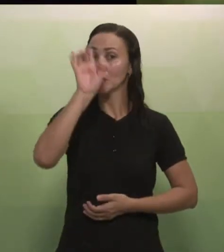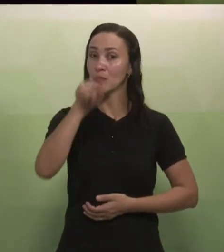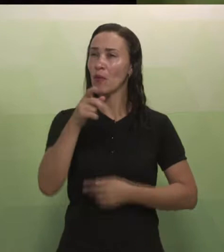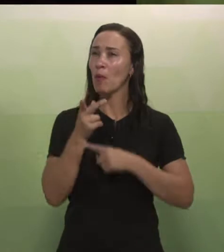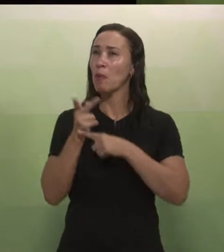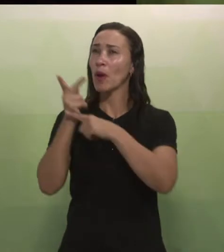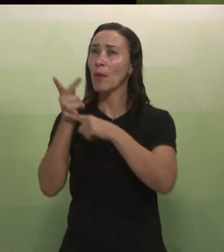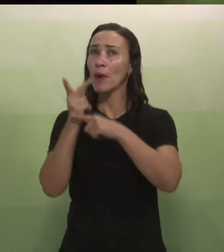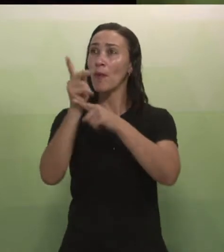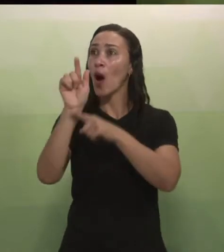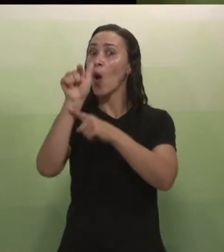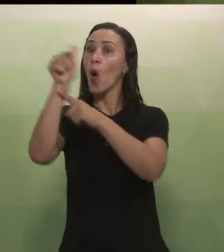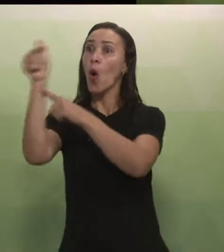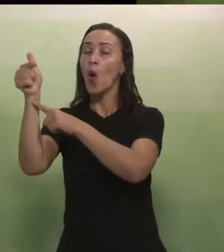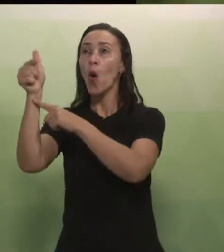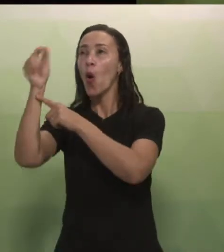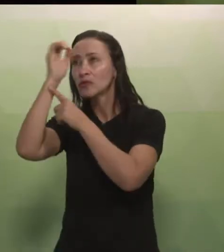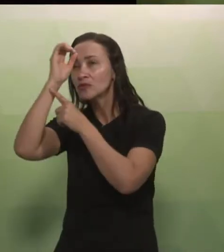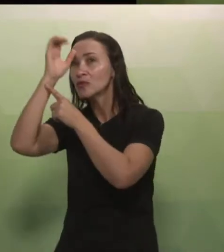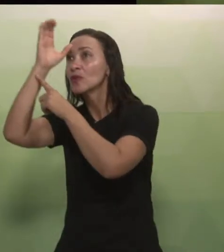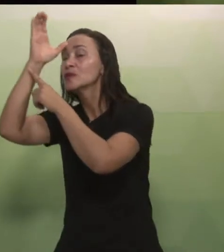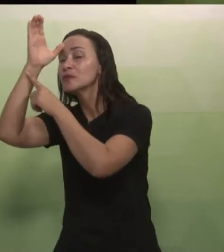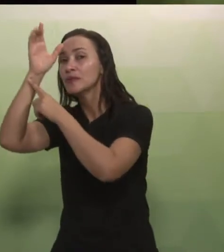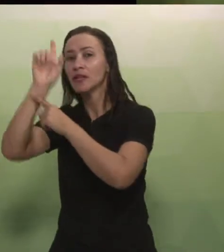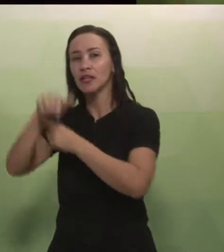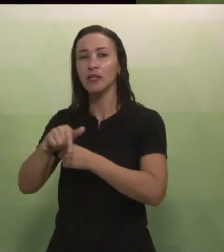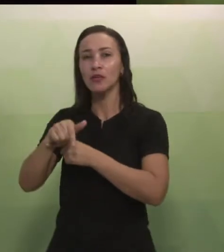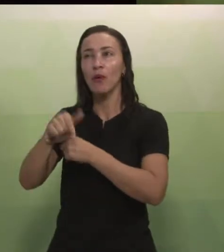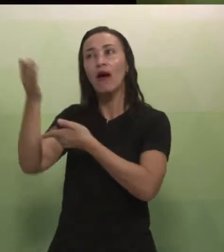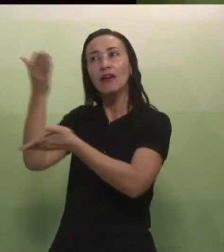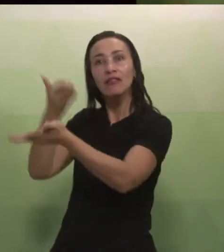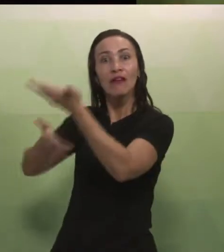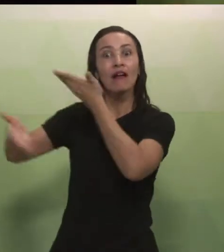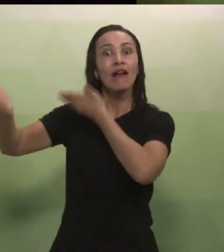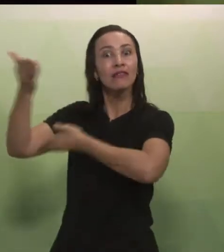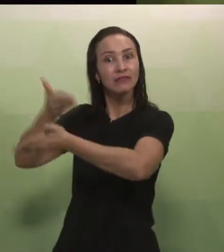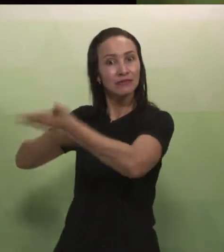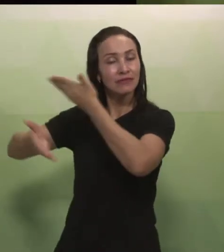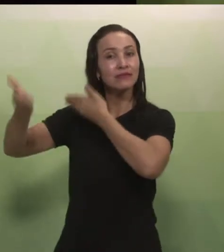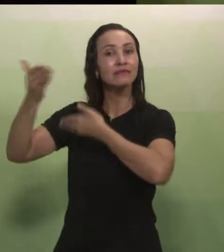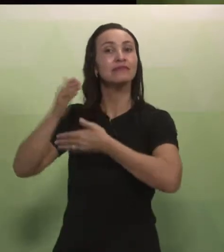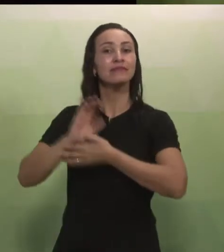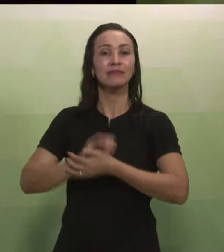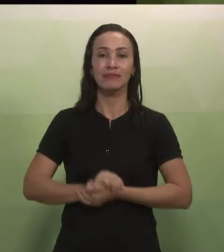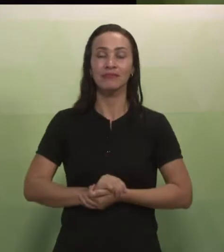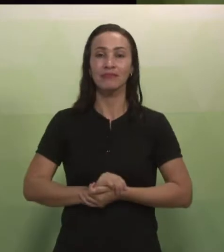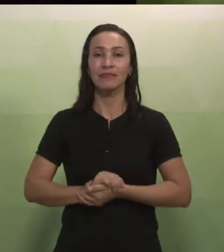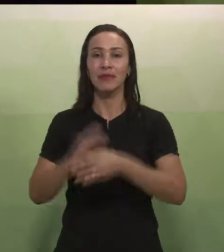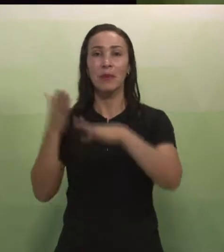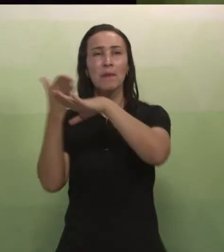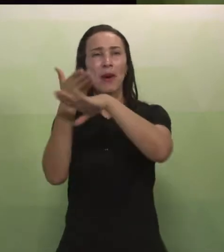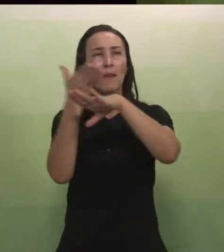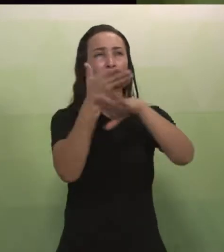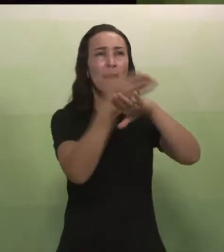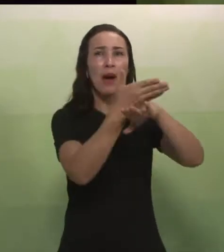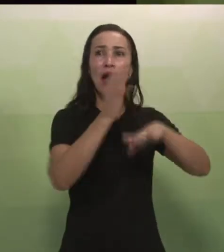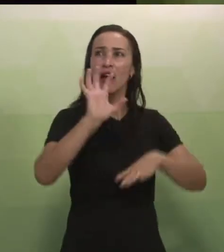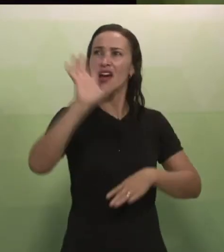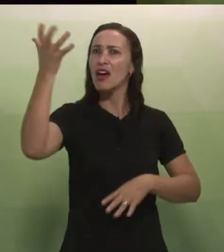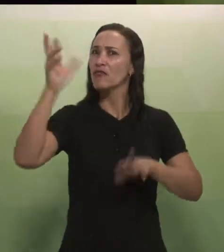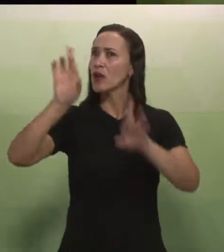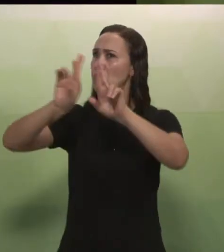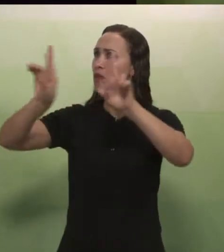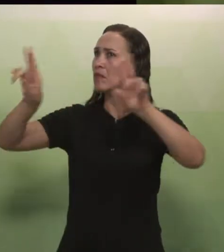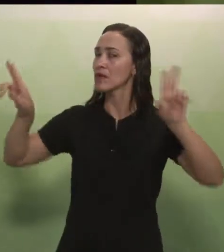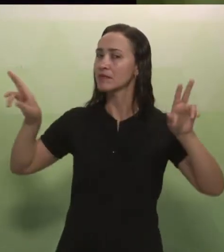de outras fontes de conhecimento, de escuta do outro, de participação em diversos